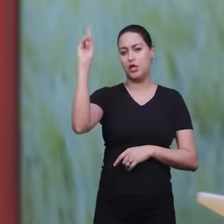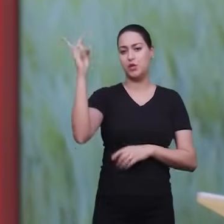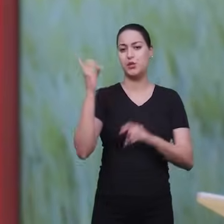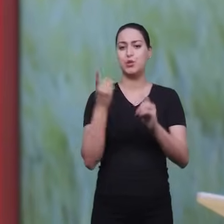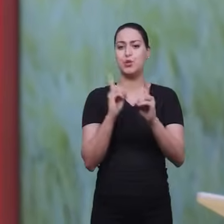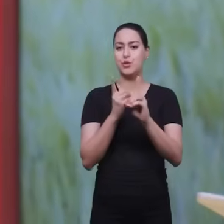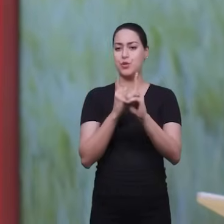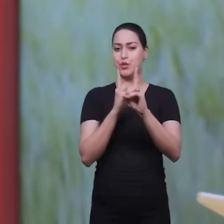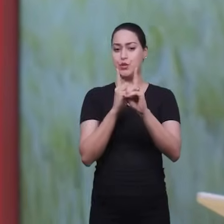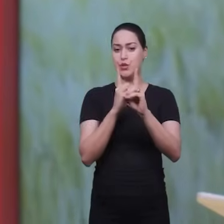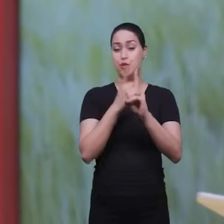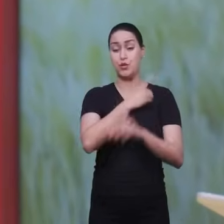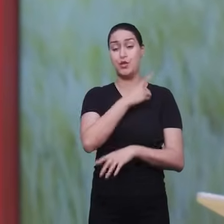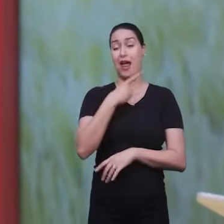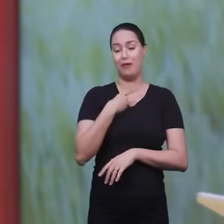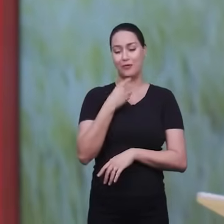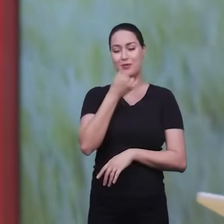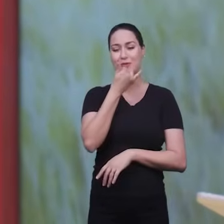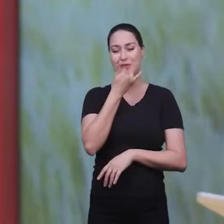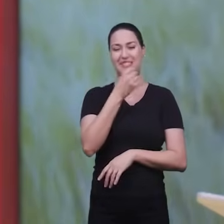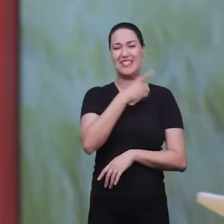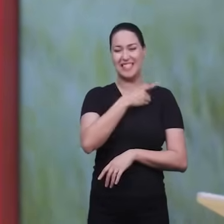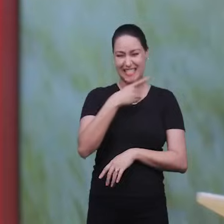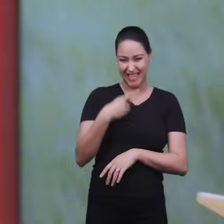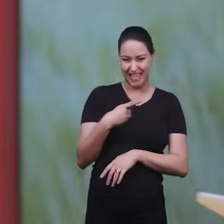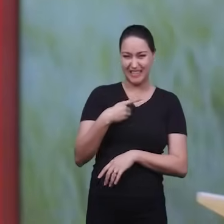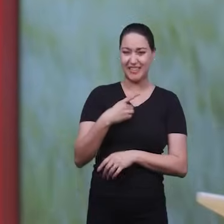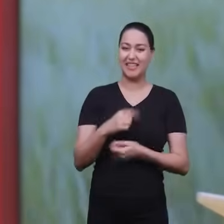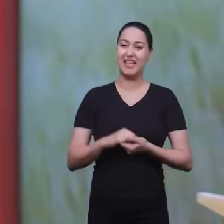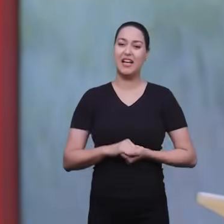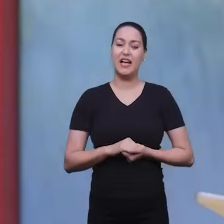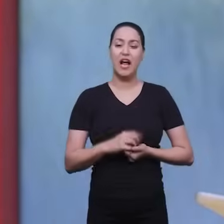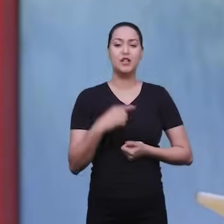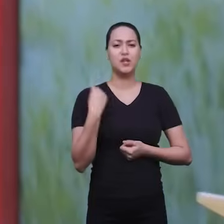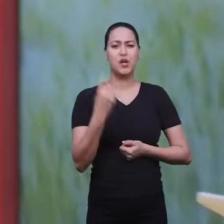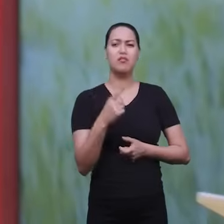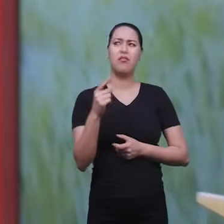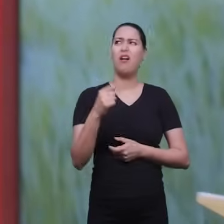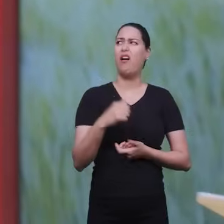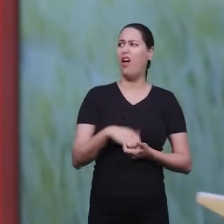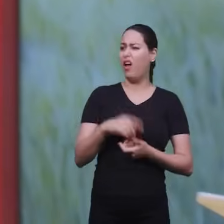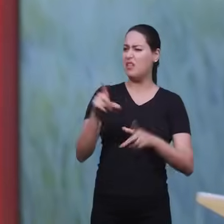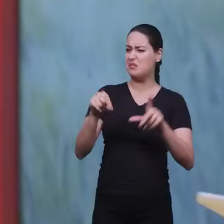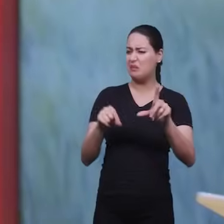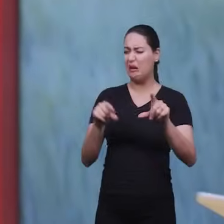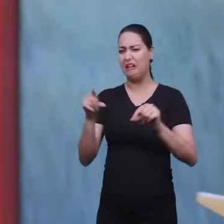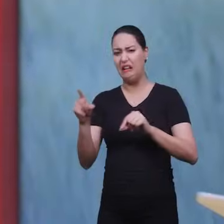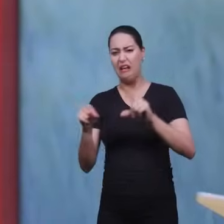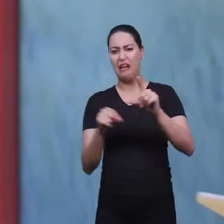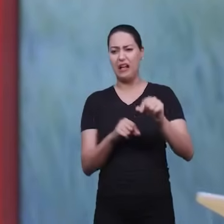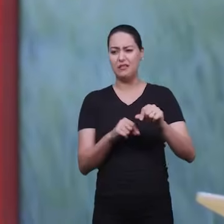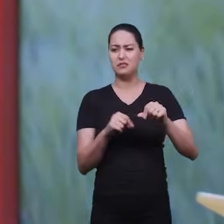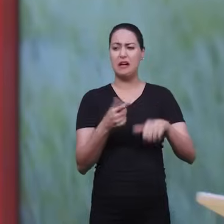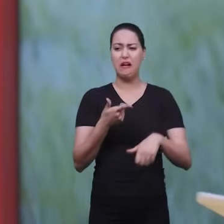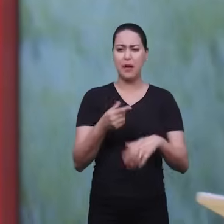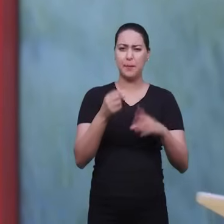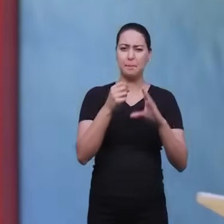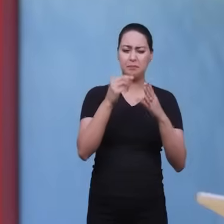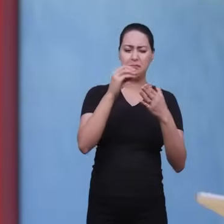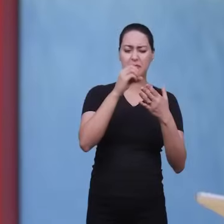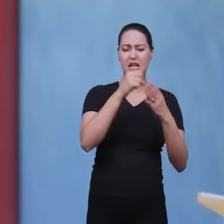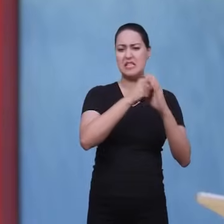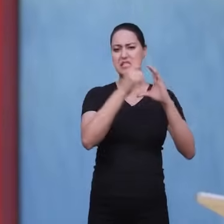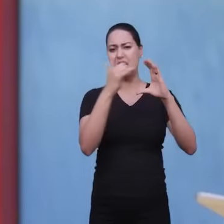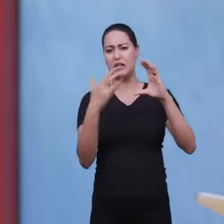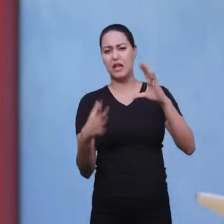às vezes nós exigimos demais para escolher um homem com diário dentro da igreja às vezes é o seguinte você tem que ver